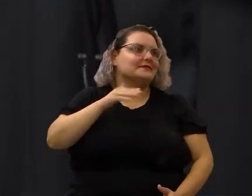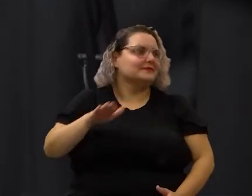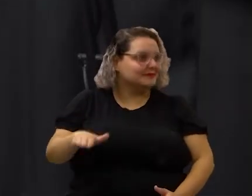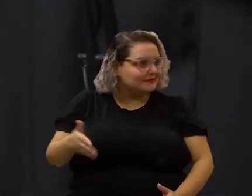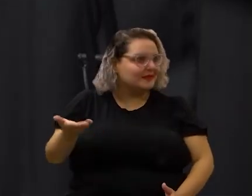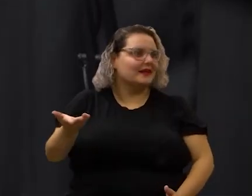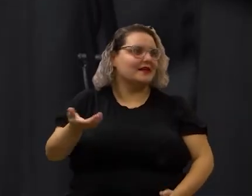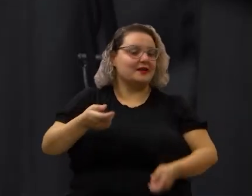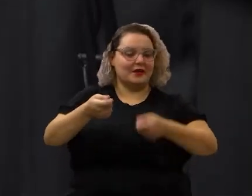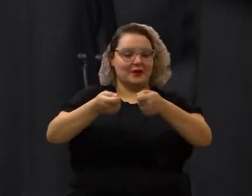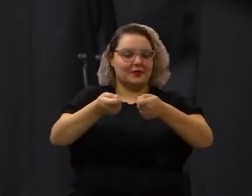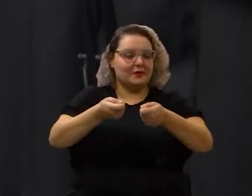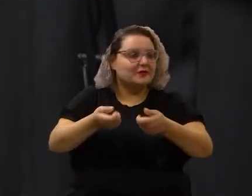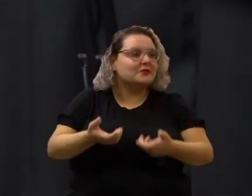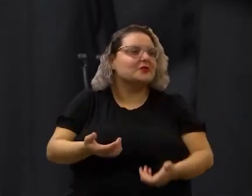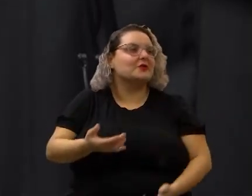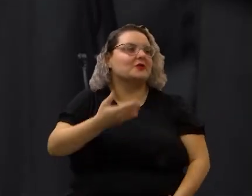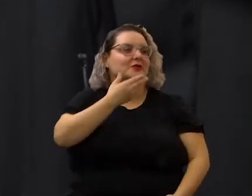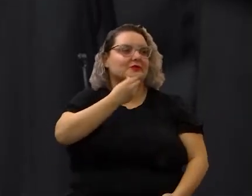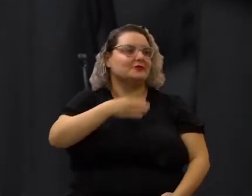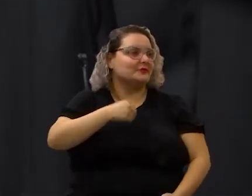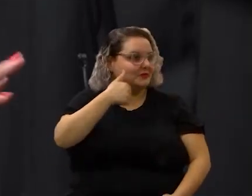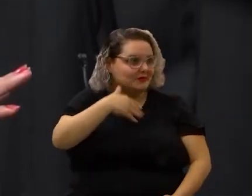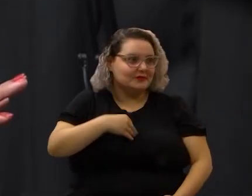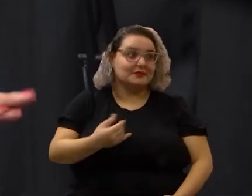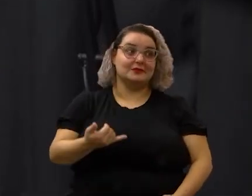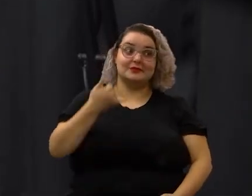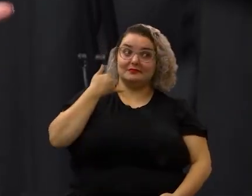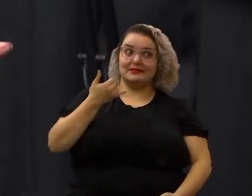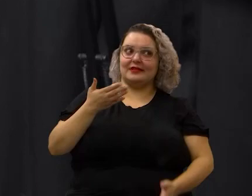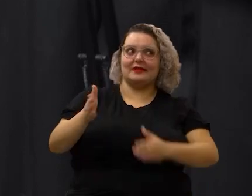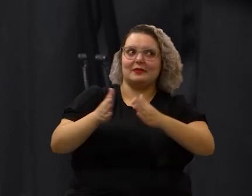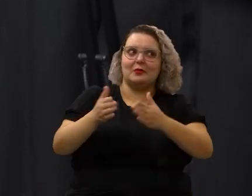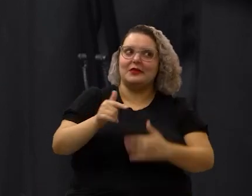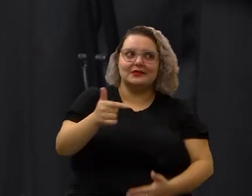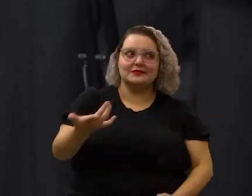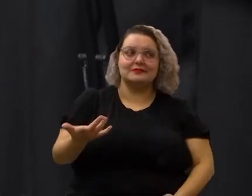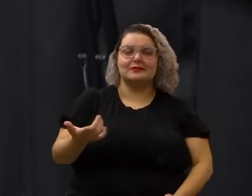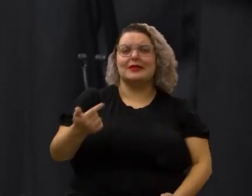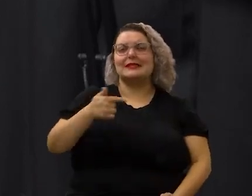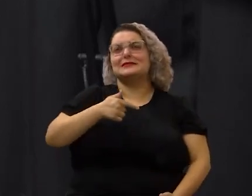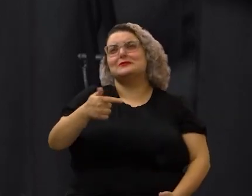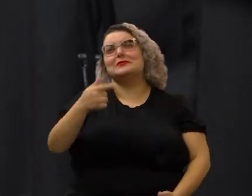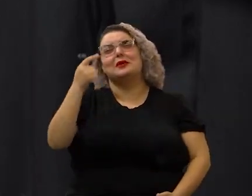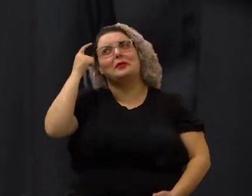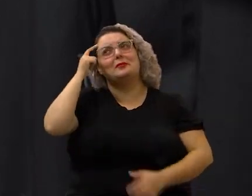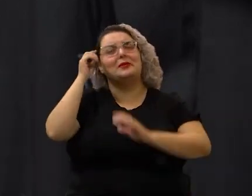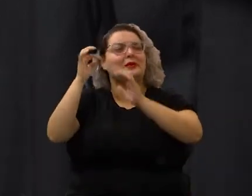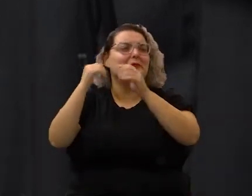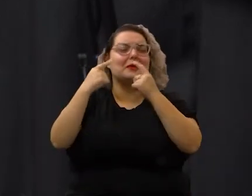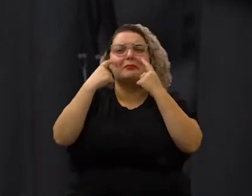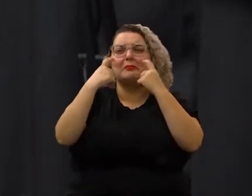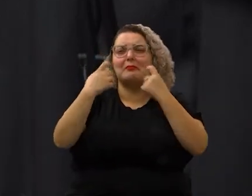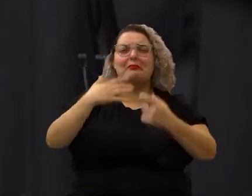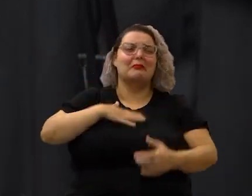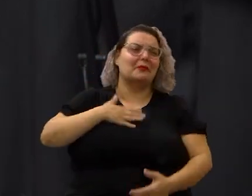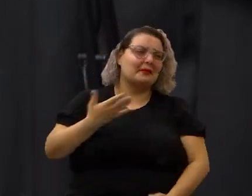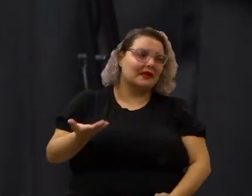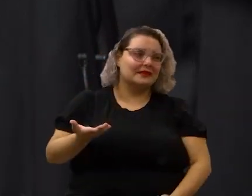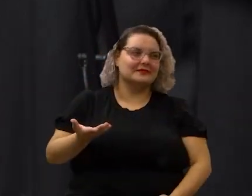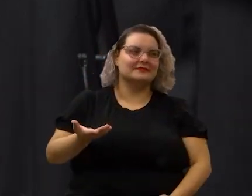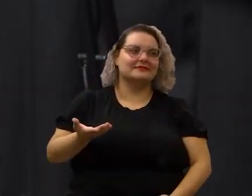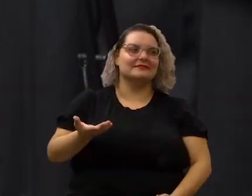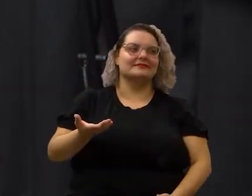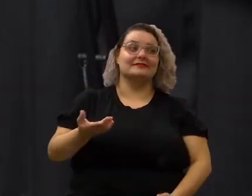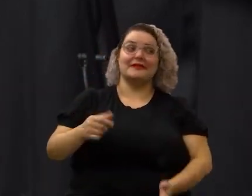usa o celular para controlar os filhos, onde você tá. Ah, Naquela não. época não tinha. Ela falou, fiquei a semana inteira pensando, olha, eles devem estar chorando por minha